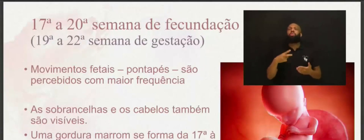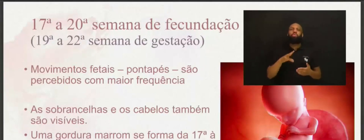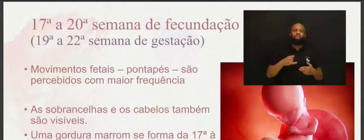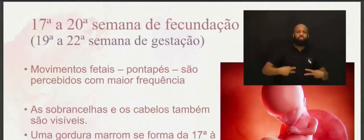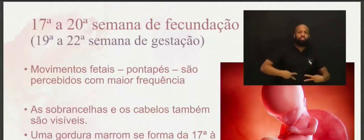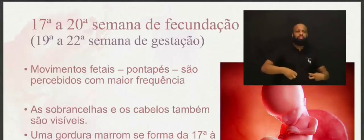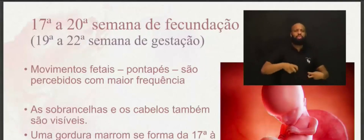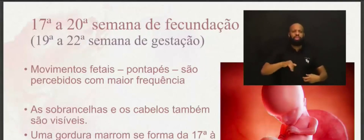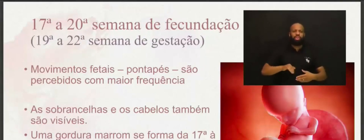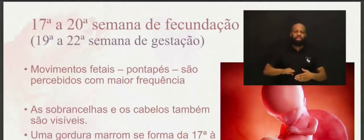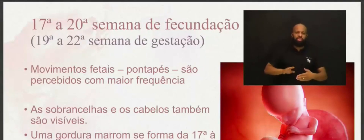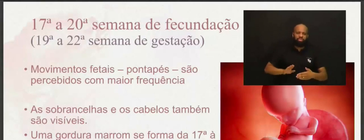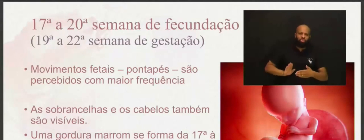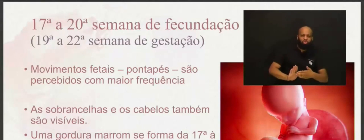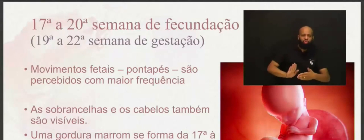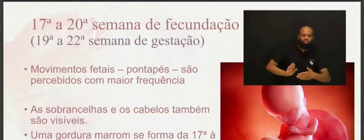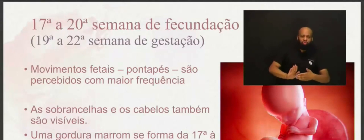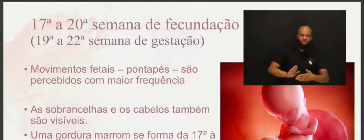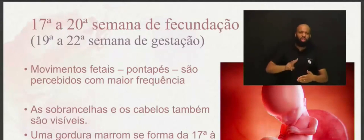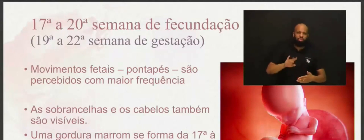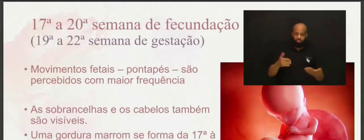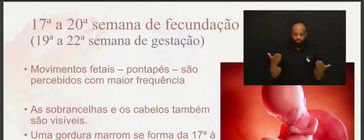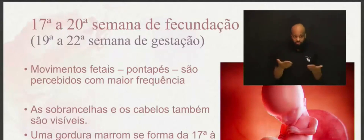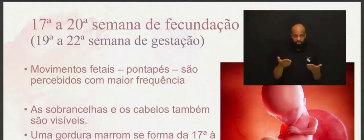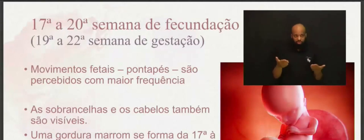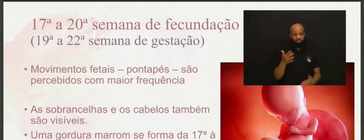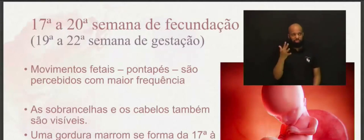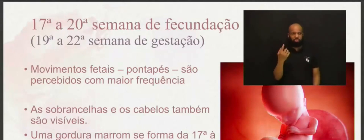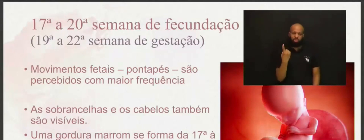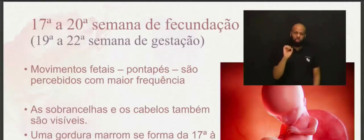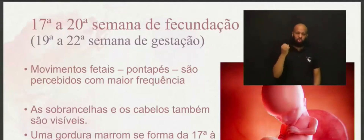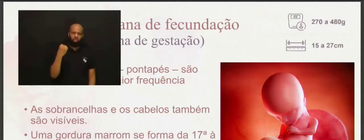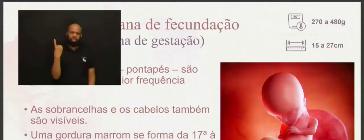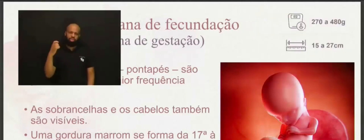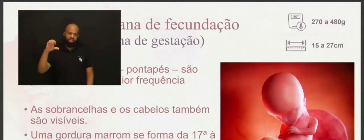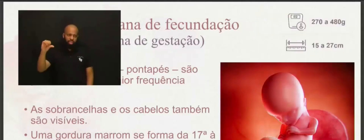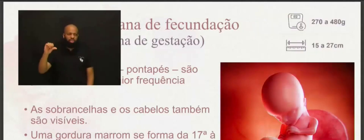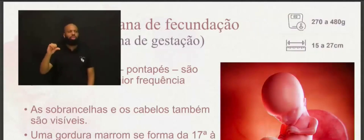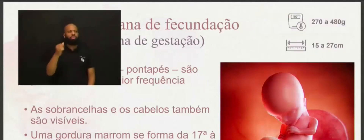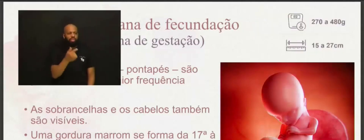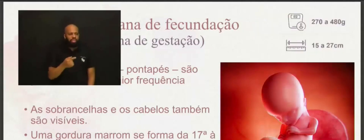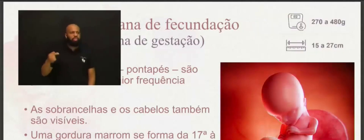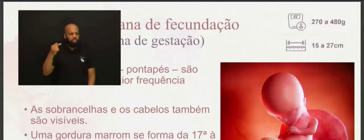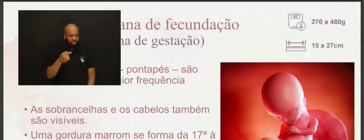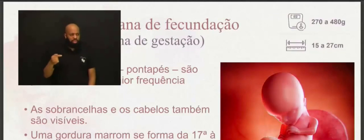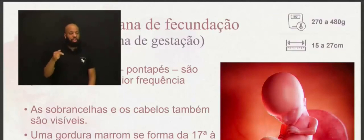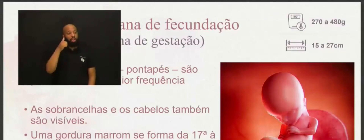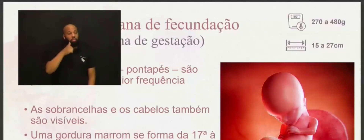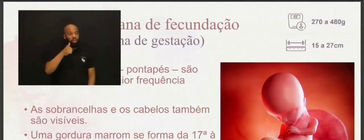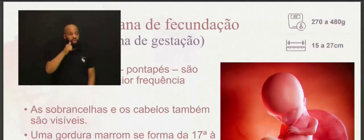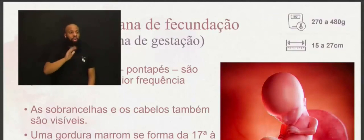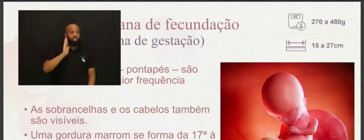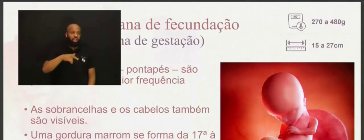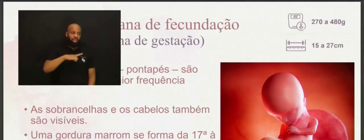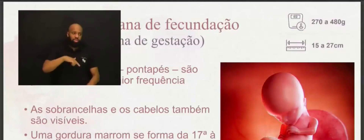que vai chutar? Vai chutar ali, ao redor das 18, 19 semanas. Nas mulheres que já tiveram mais filhos,